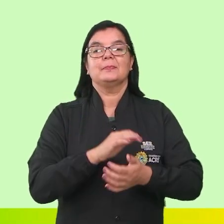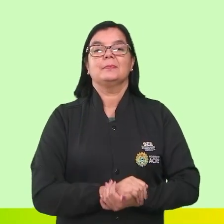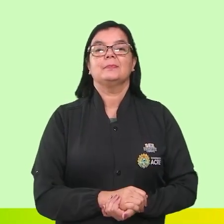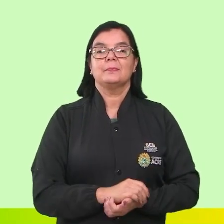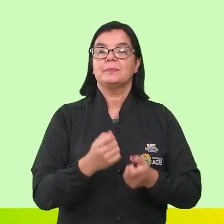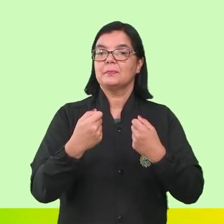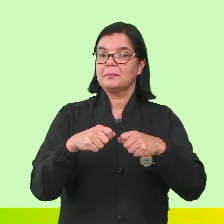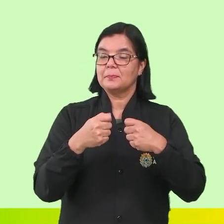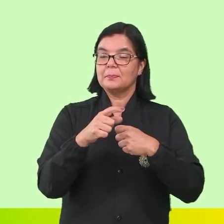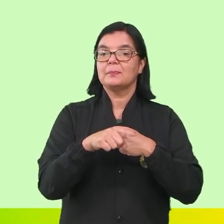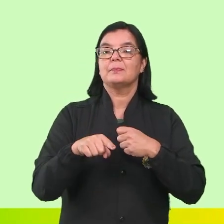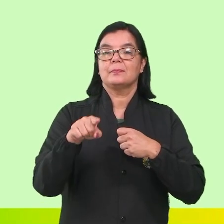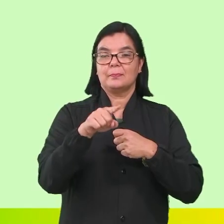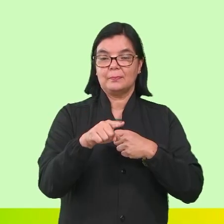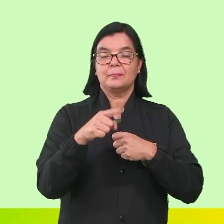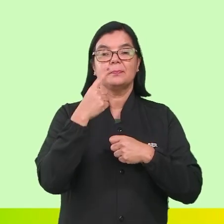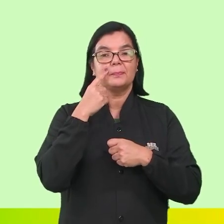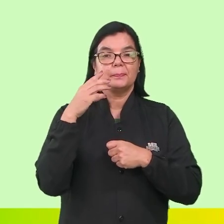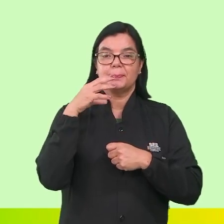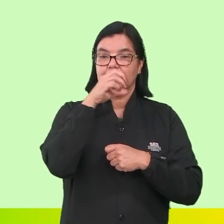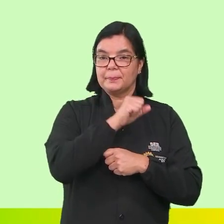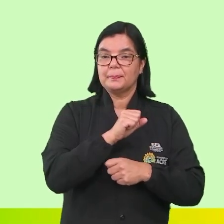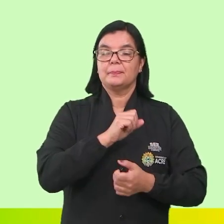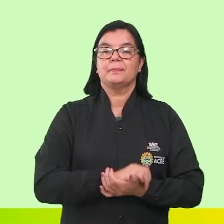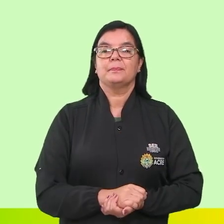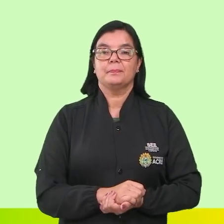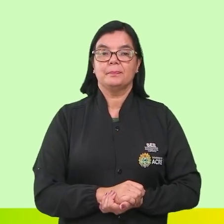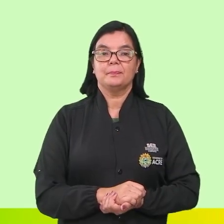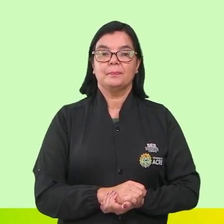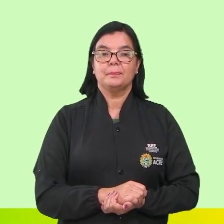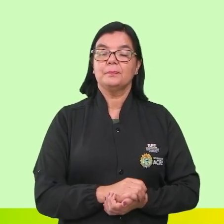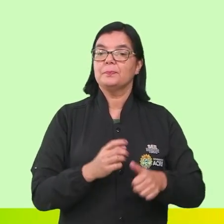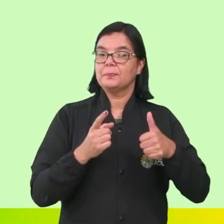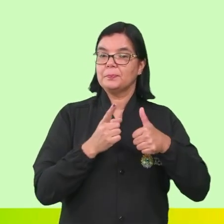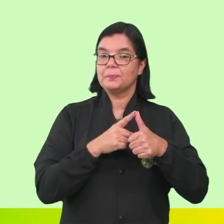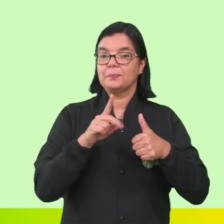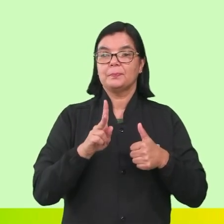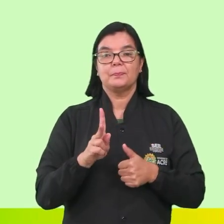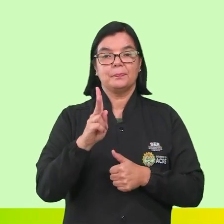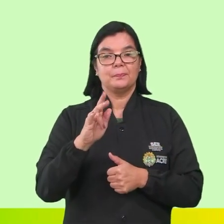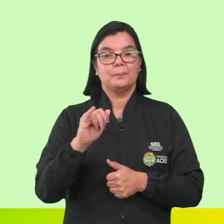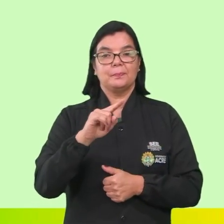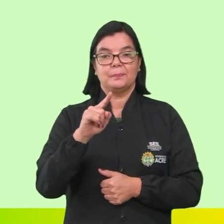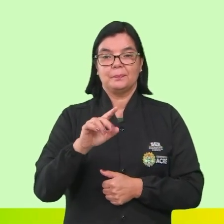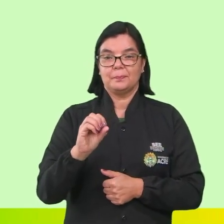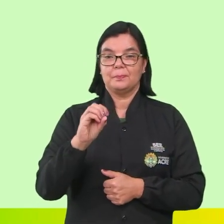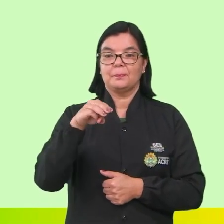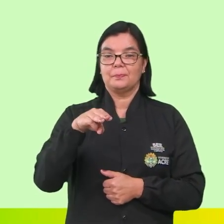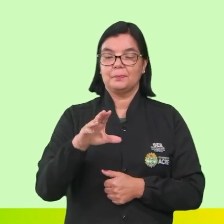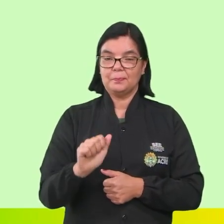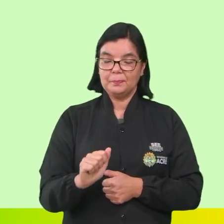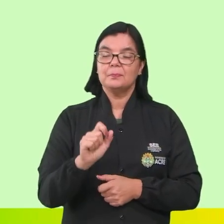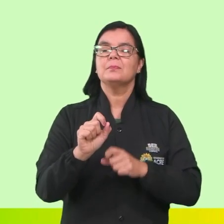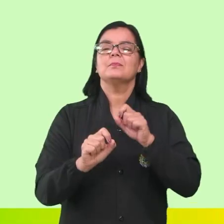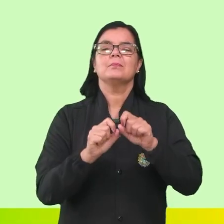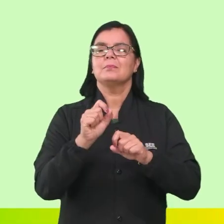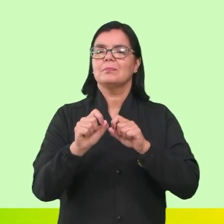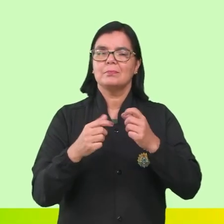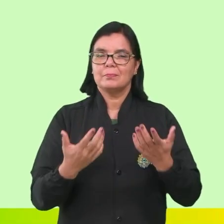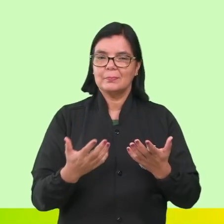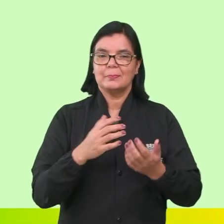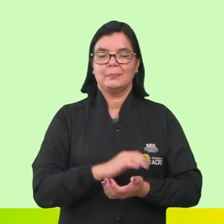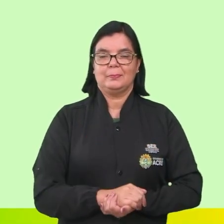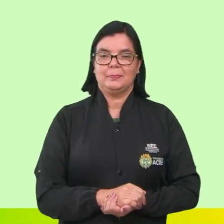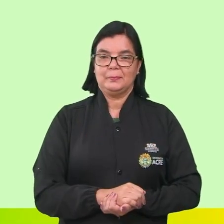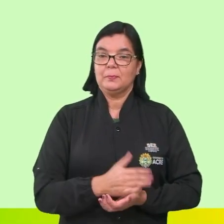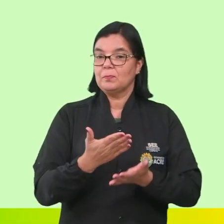então eu preciso que você faça de forma mais rápida. Kizomba, gente, é gastronomia, religião ou